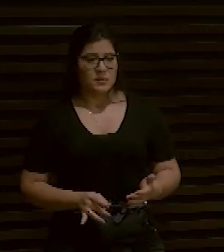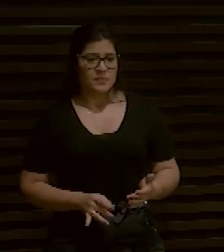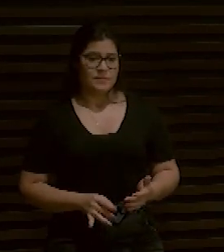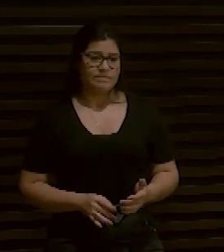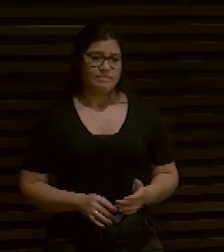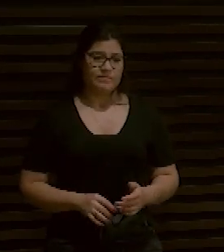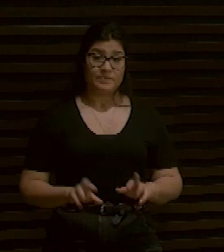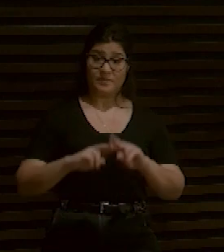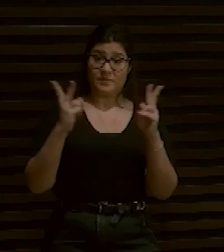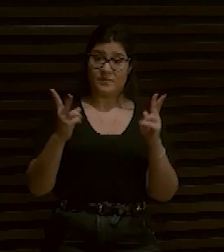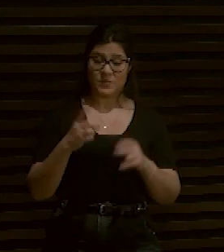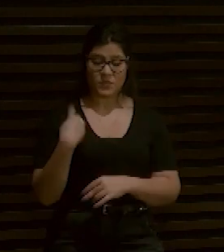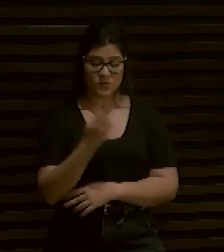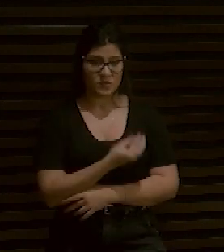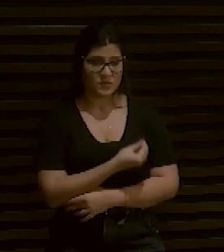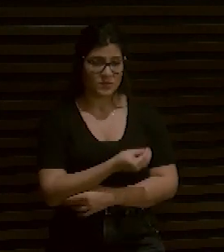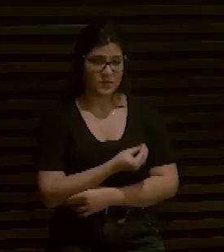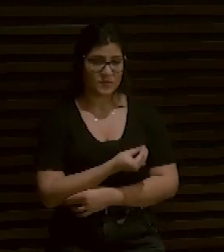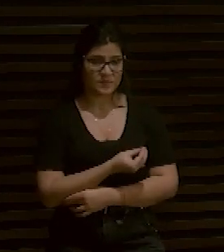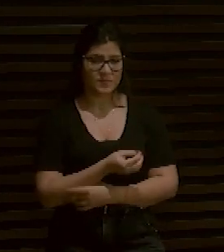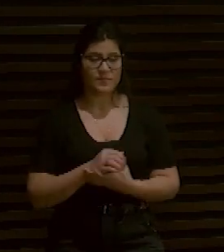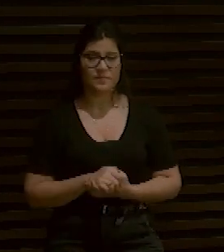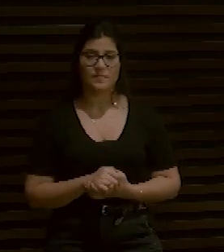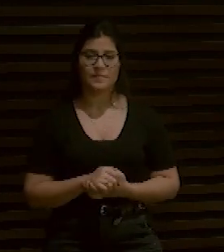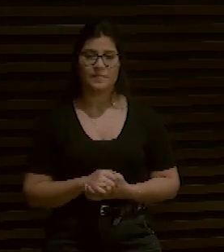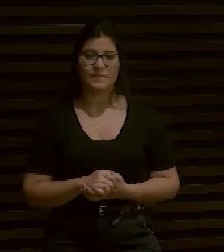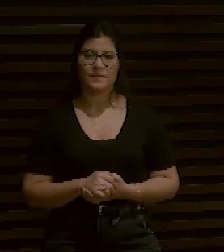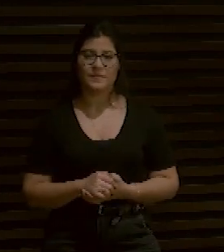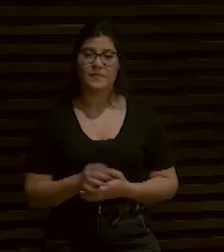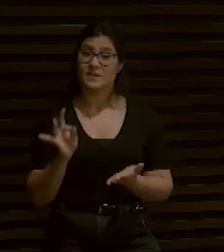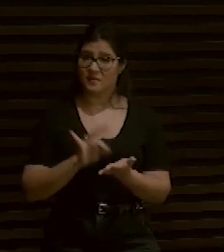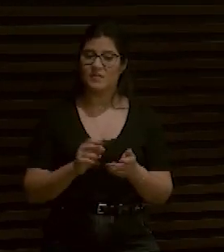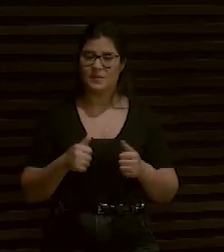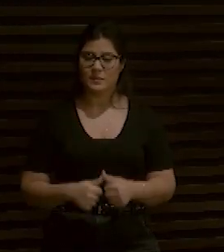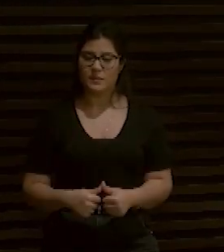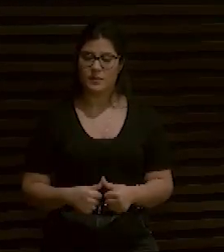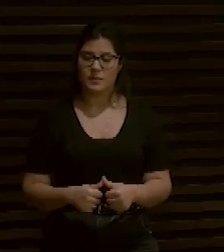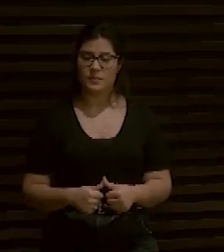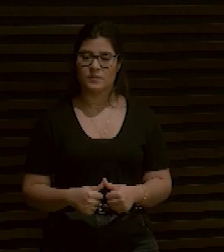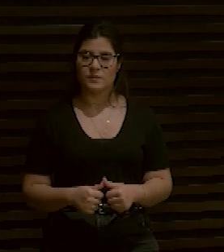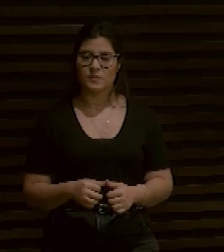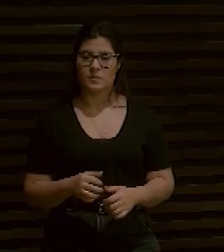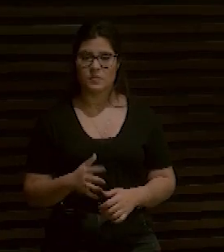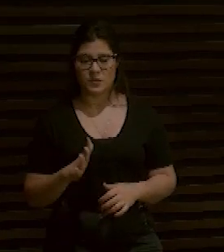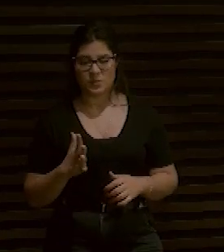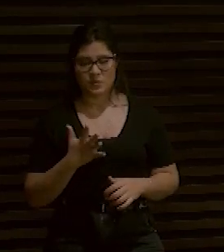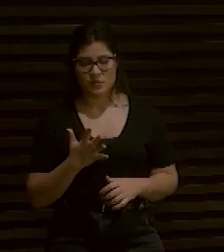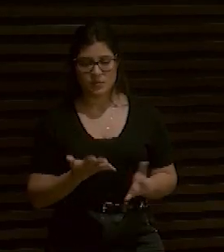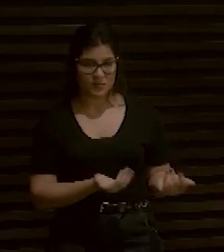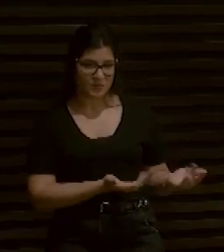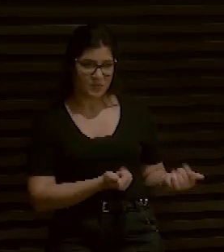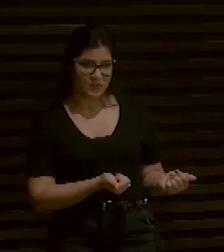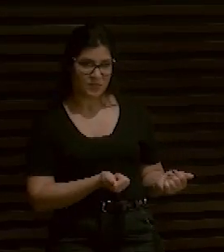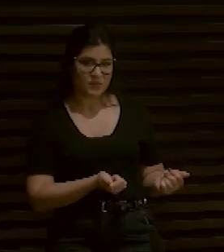diária. Fecha aspas. E é exatamente isso que precisa ocorrer. Nos jovens a gente sempre costuma falar assim: se você tiver um encontro